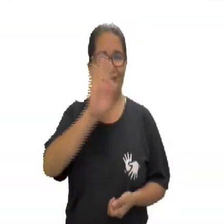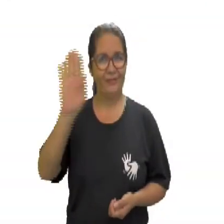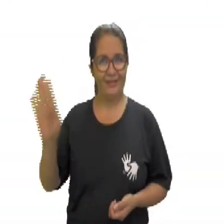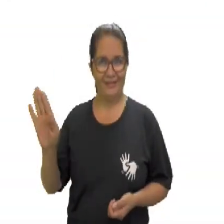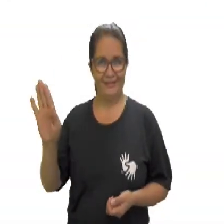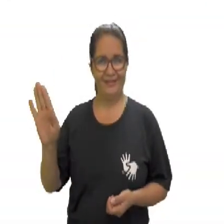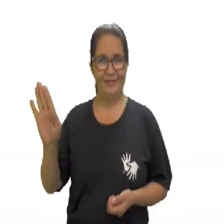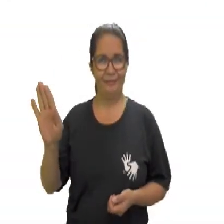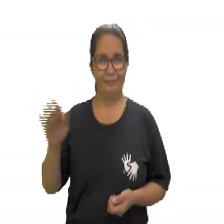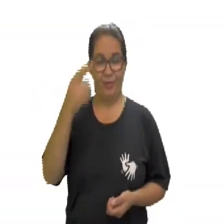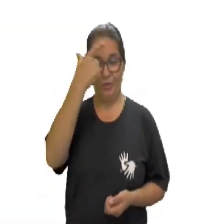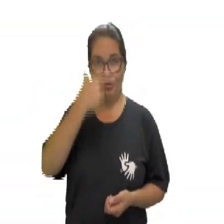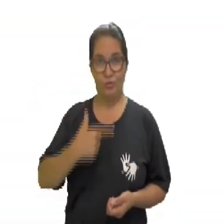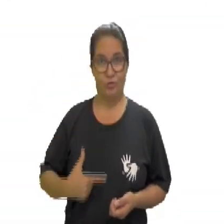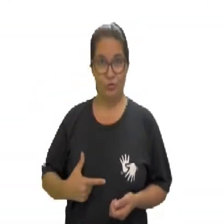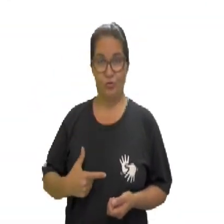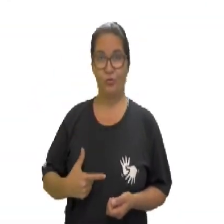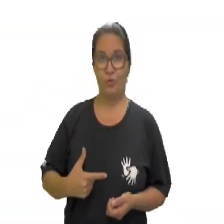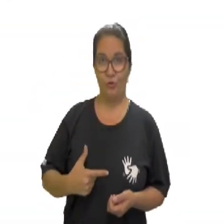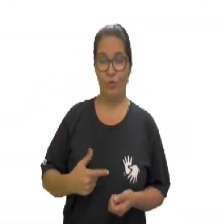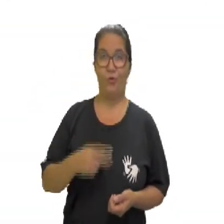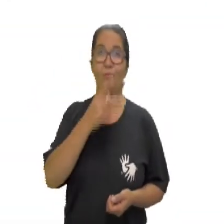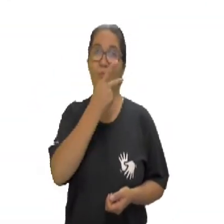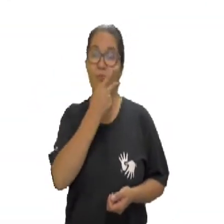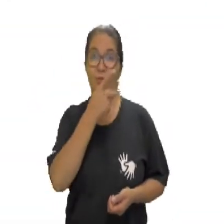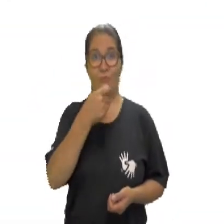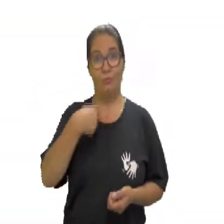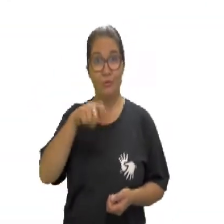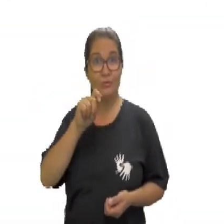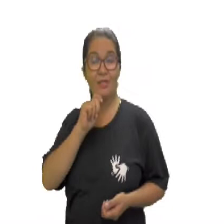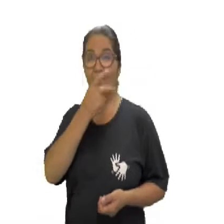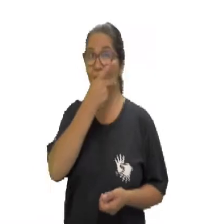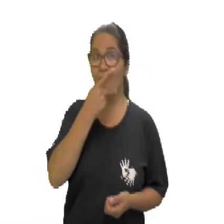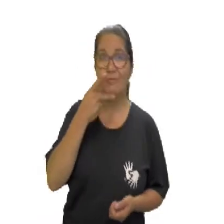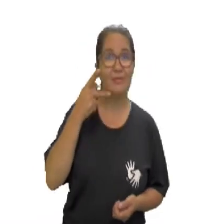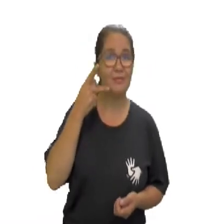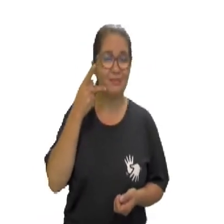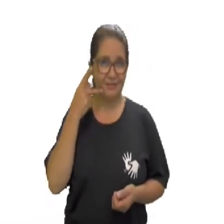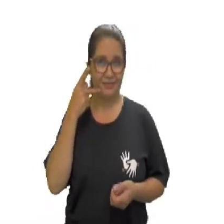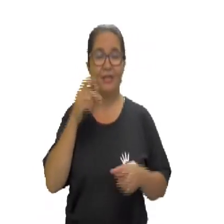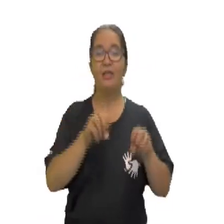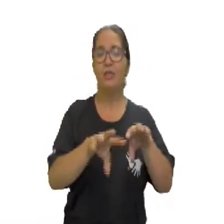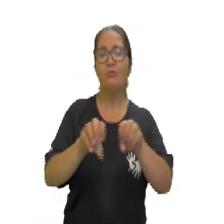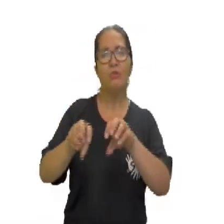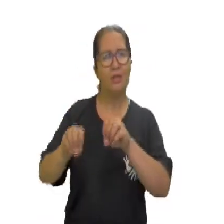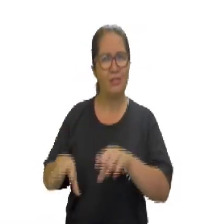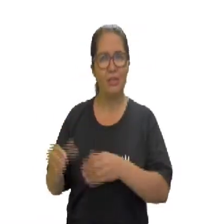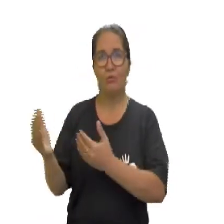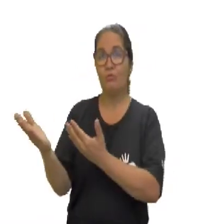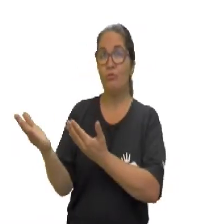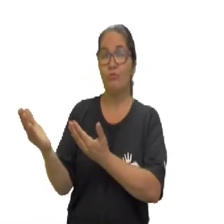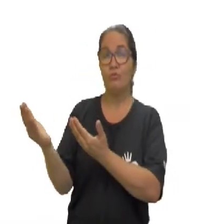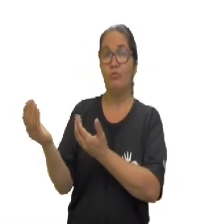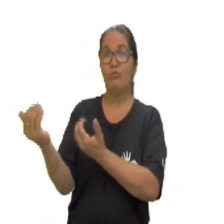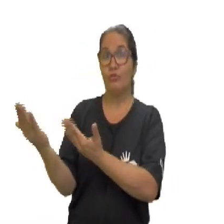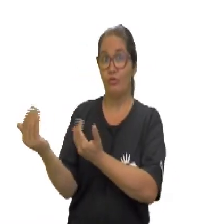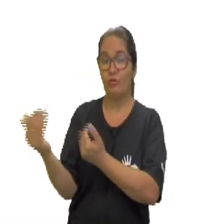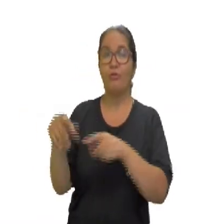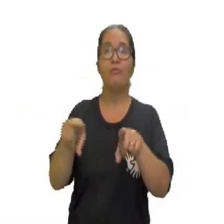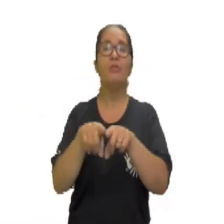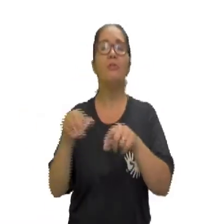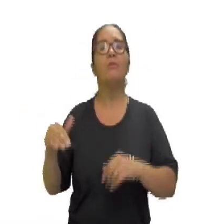Olá, sou a professora Patrícia, da Educação de Jovens e Adultos. Estou aqui hoje com vocês para a gente dar continuidade à aula